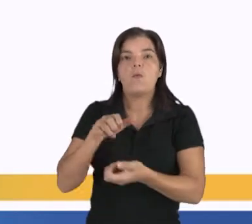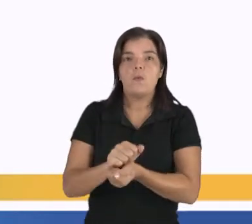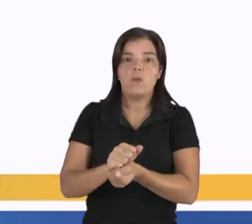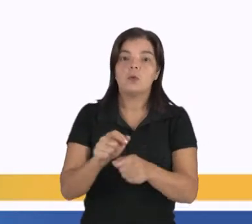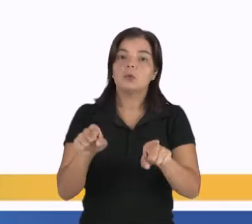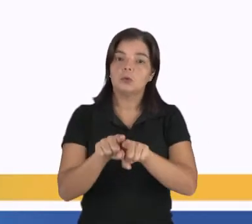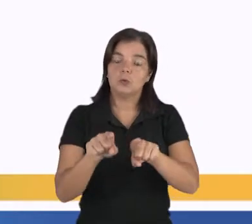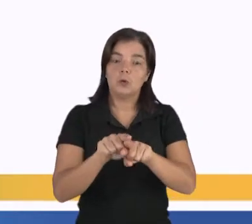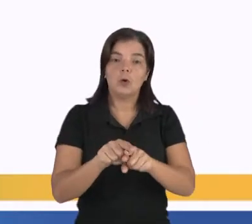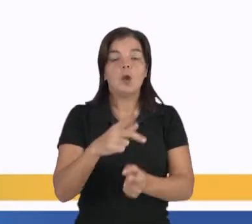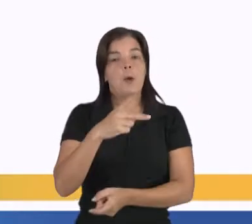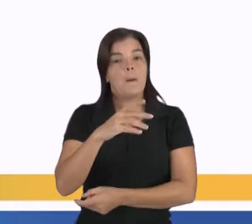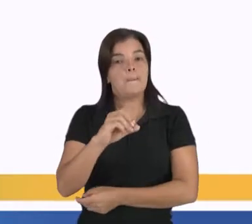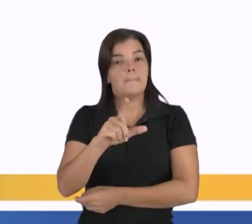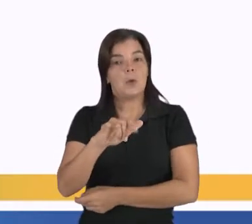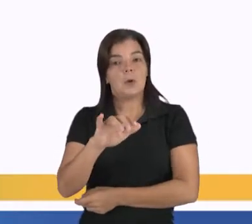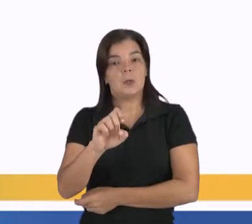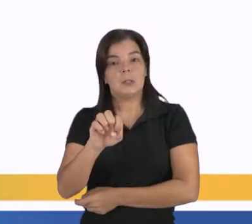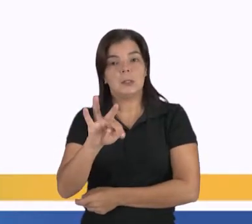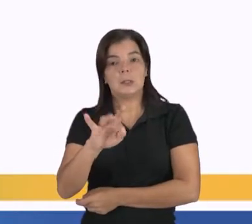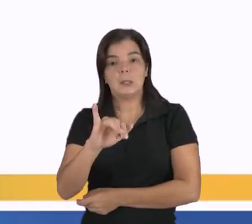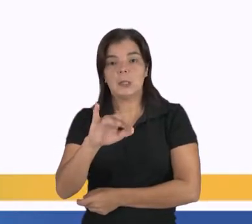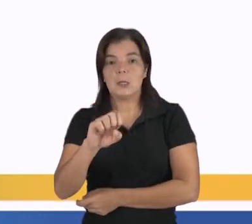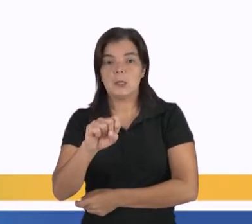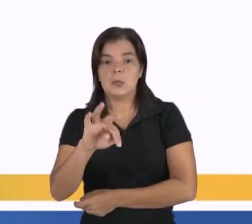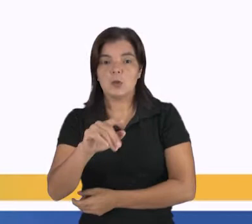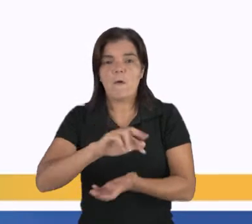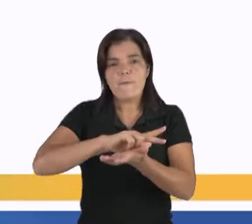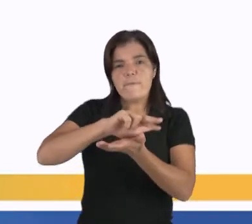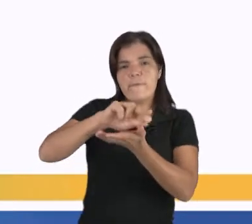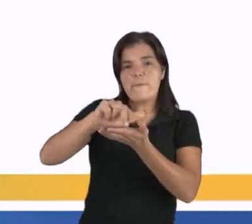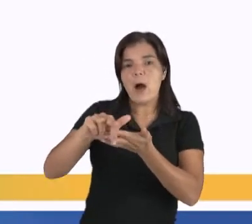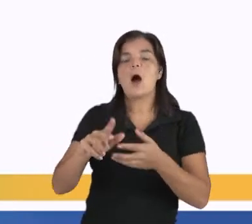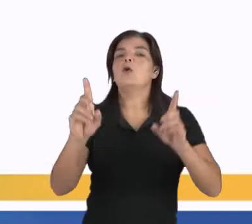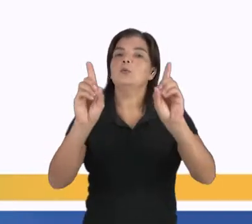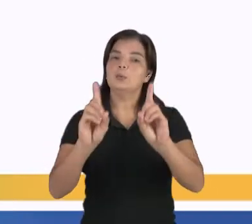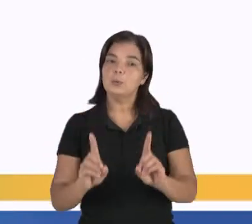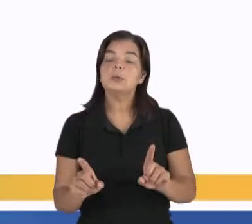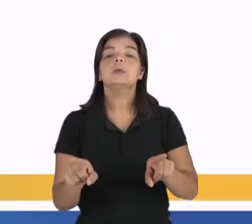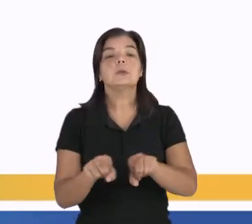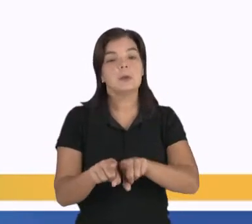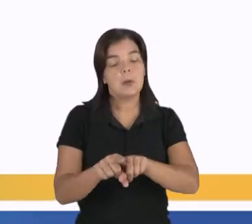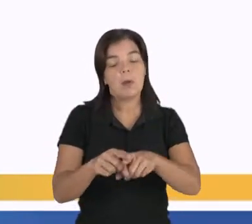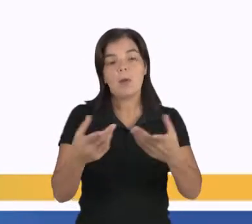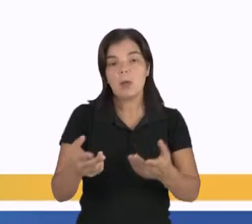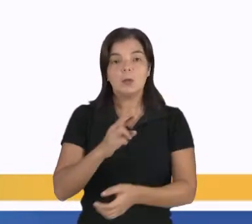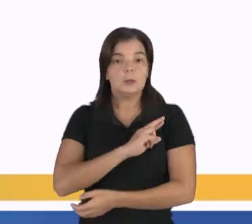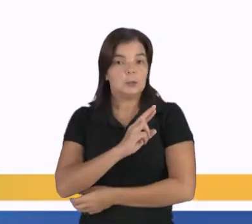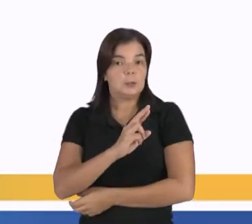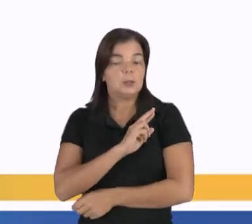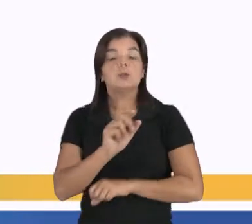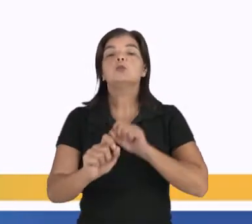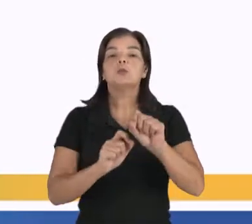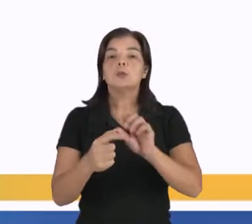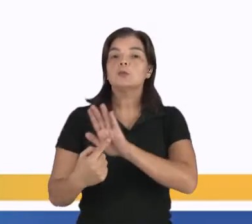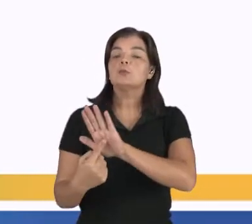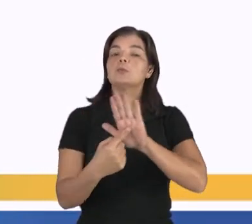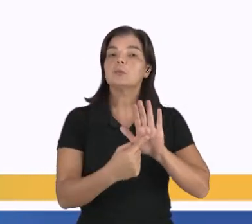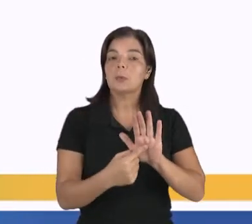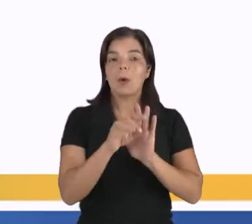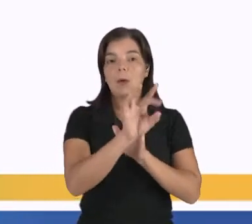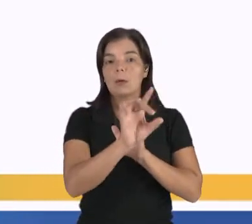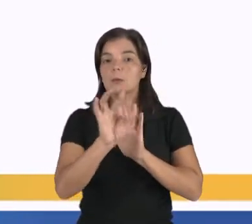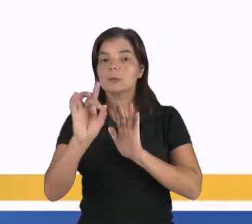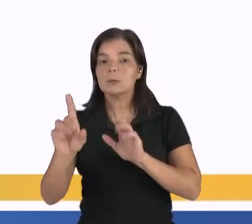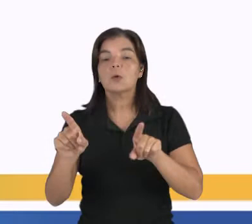E as religiões politeístas, que acreditam em mais de um Deus. Essas religiões apresentam, cada